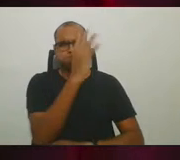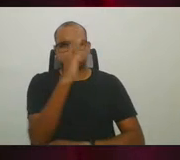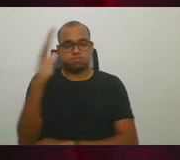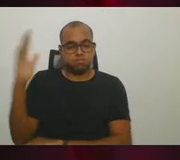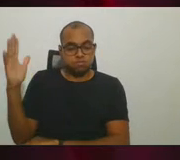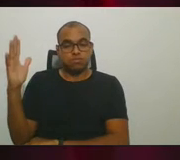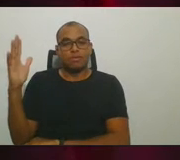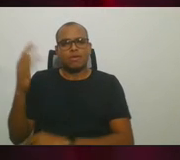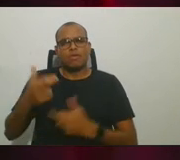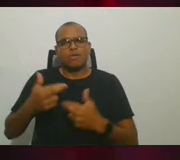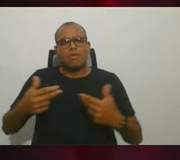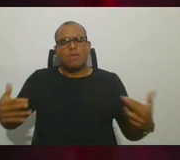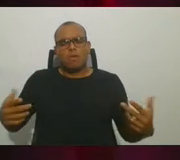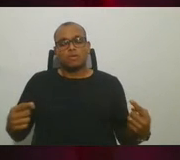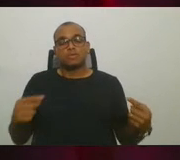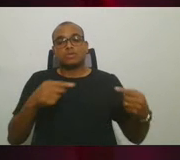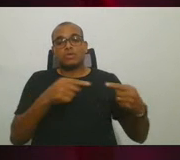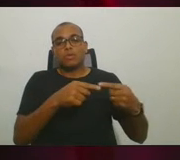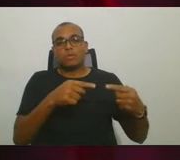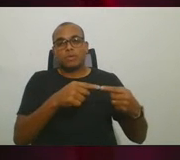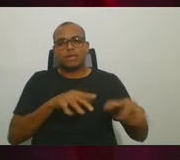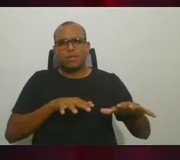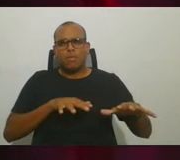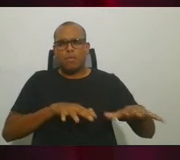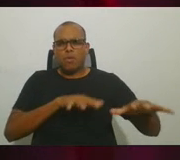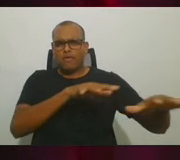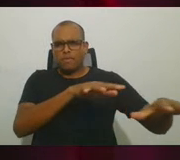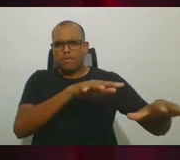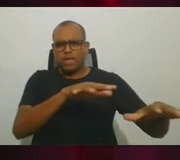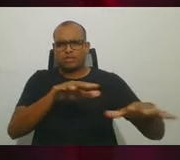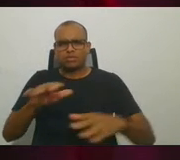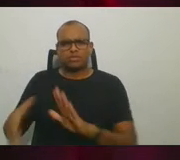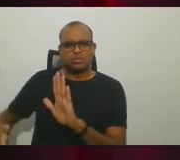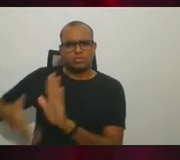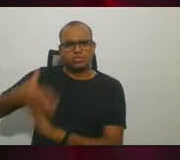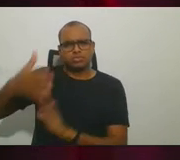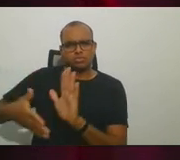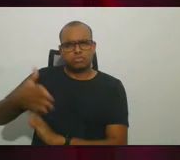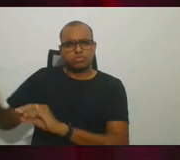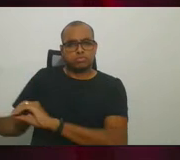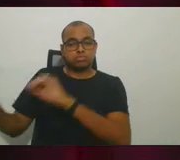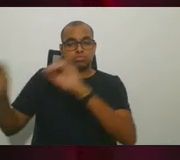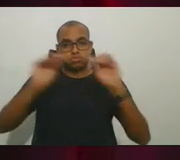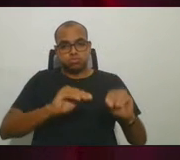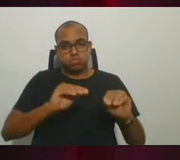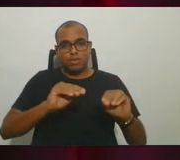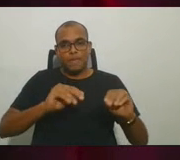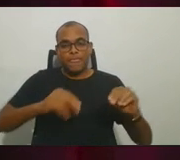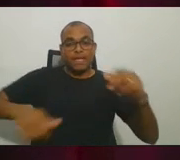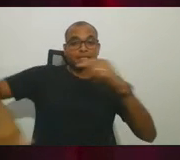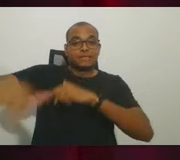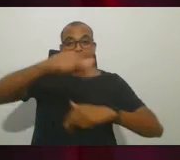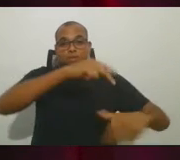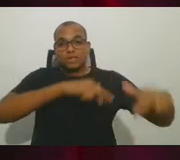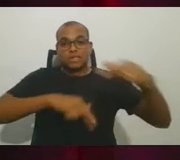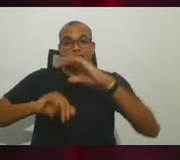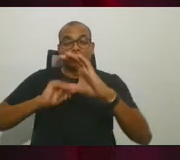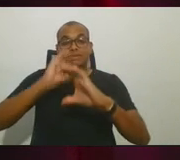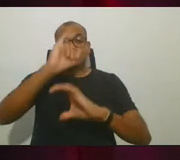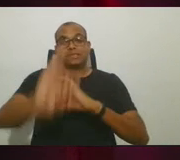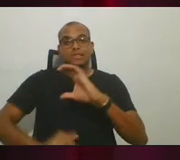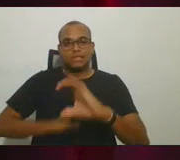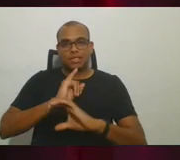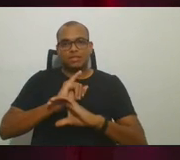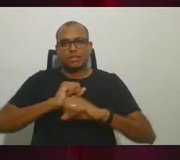questões relacionadas aos movimentos migratórios e circulação internacional do